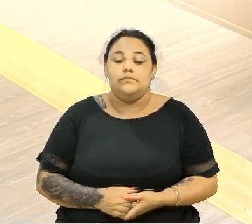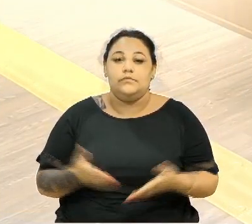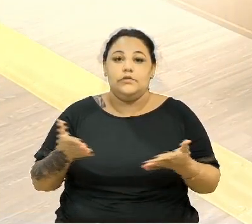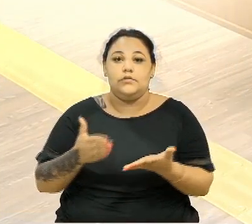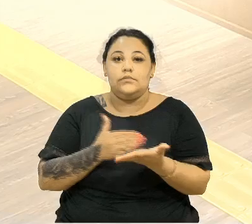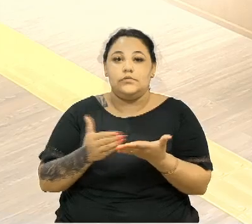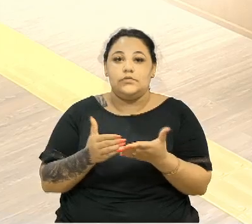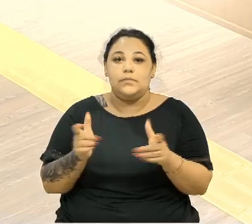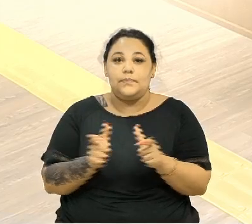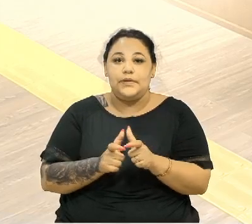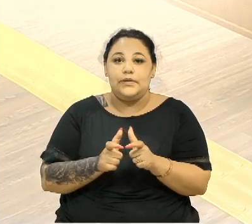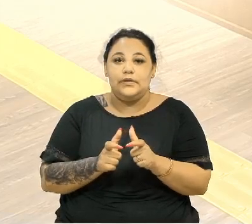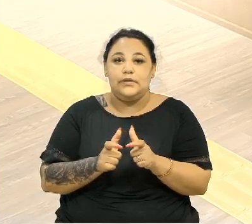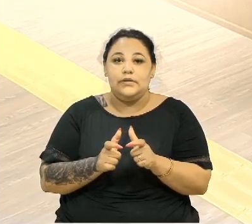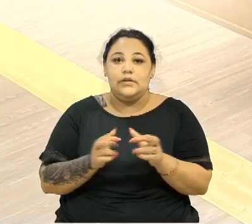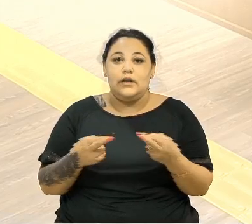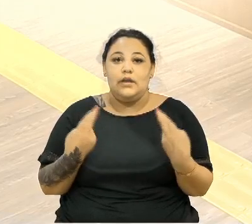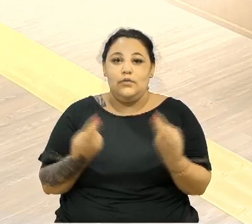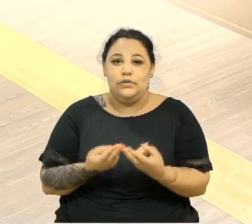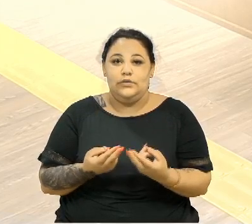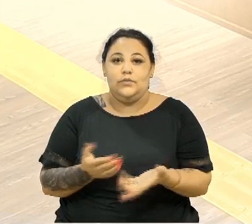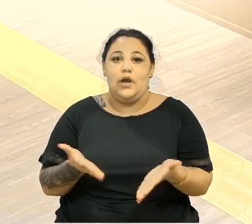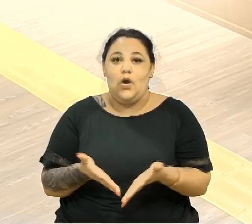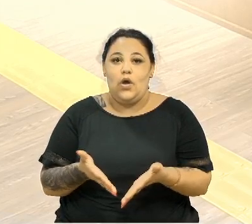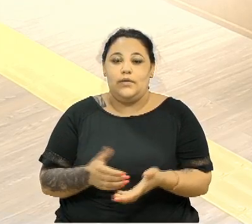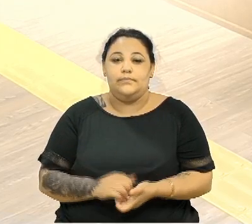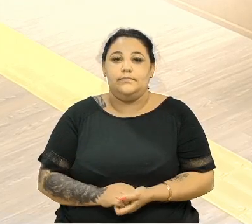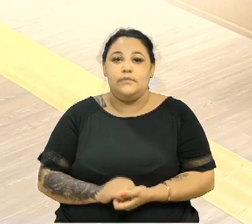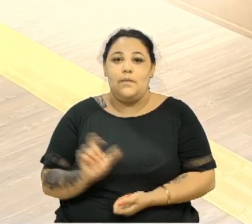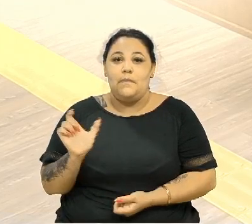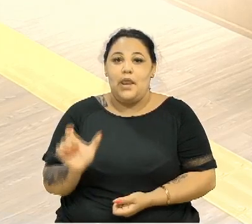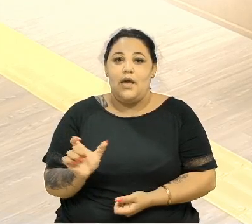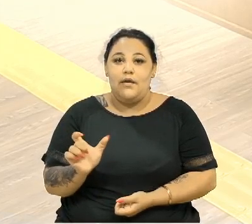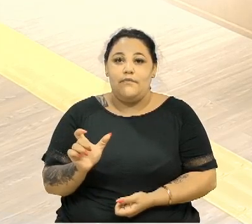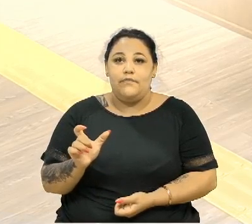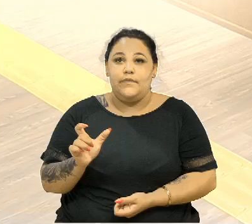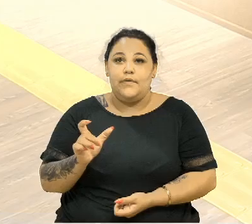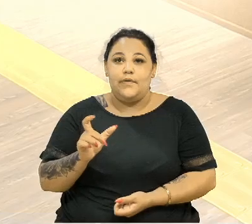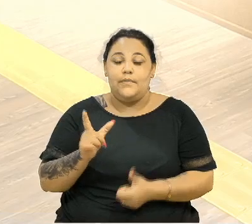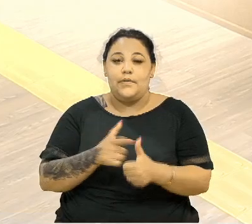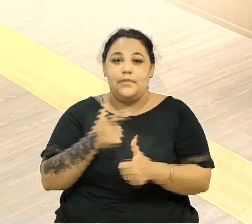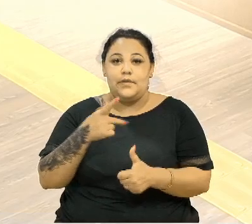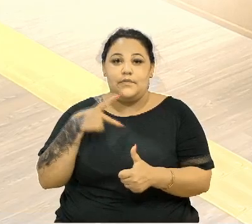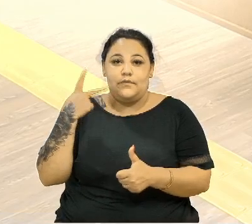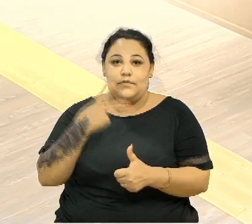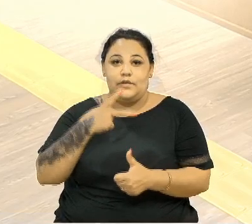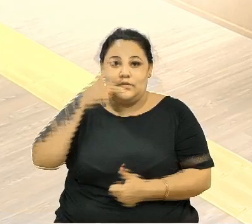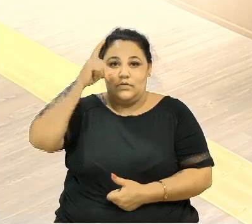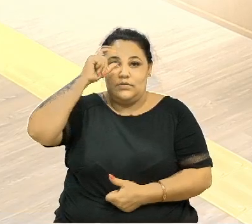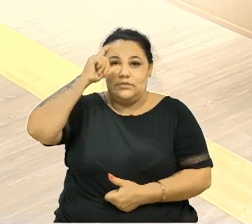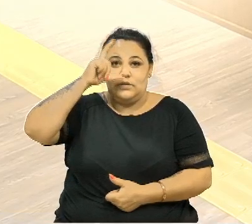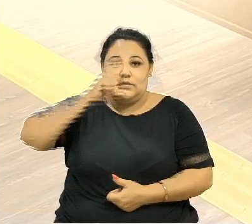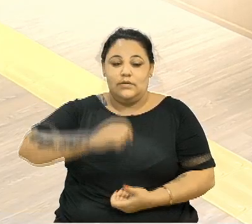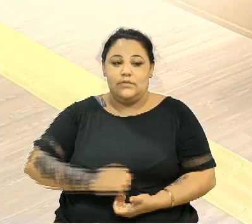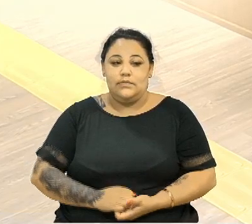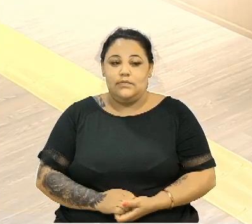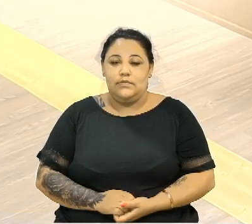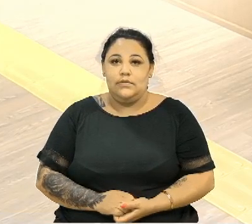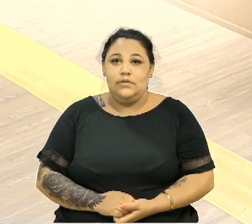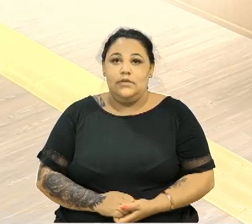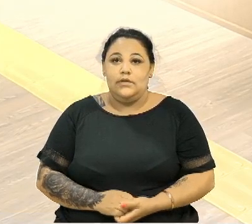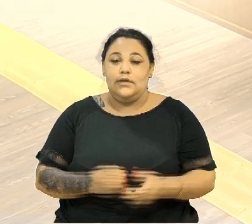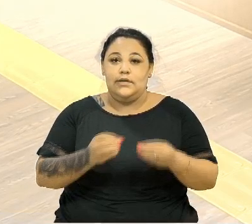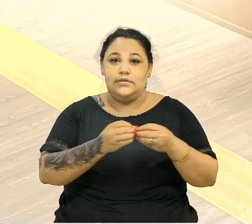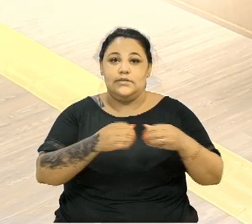Passamos ao espaço do pequeno expediente. Com a palavra, o primeiro vereador inscrito, vereador Scalco,